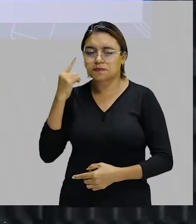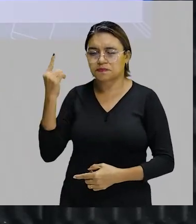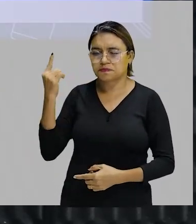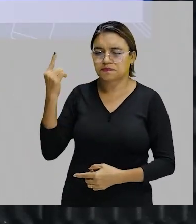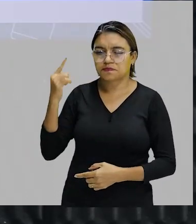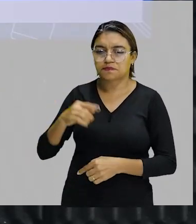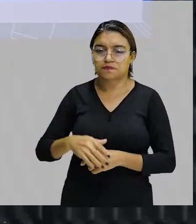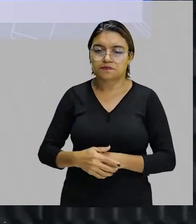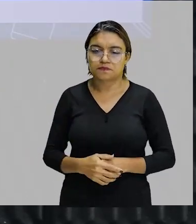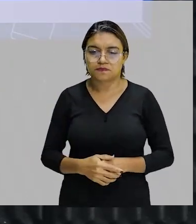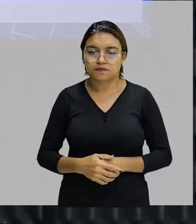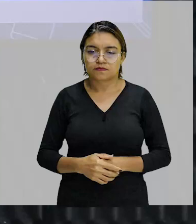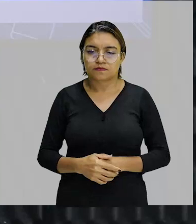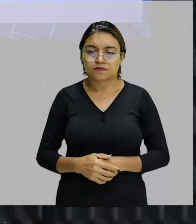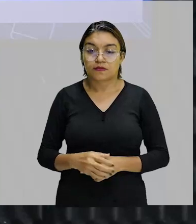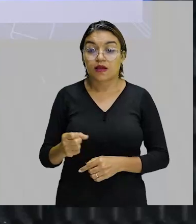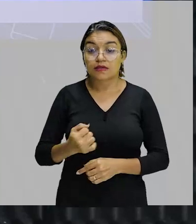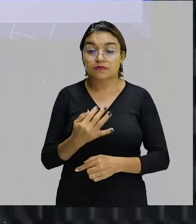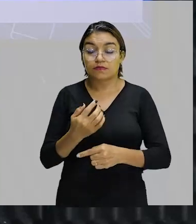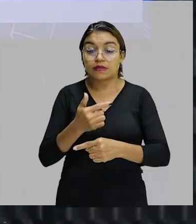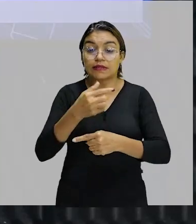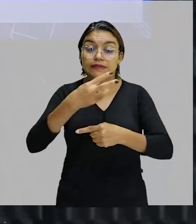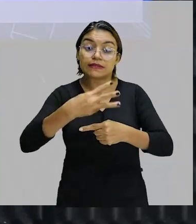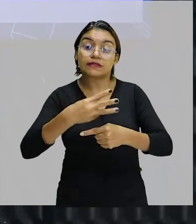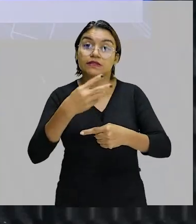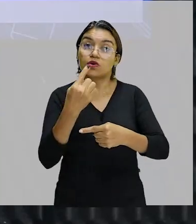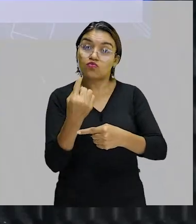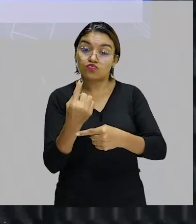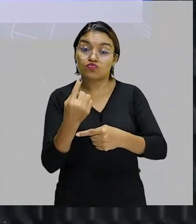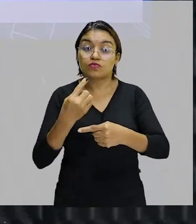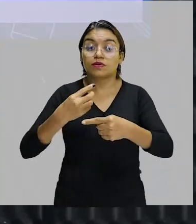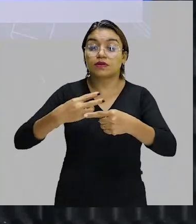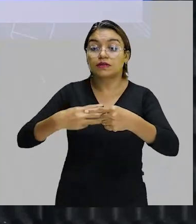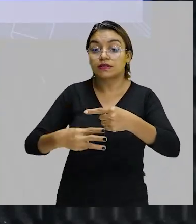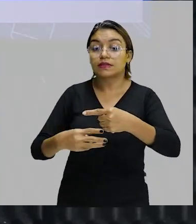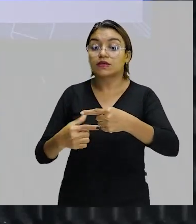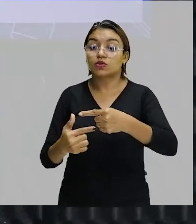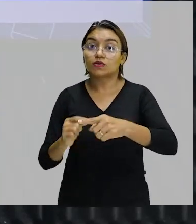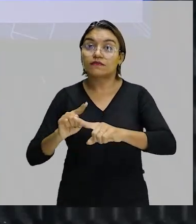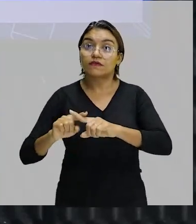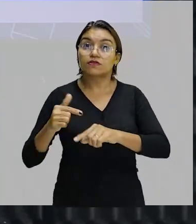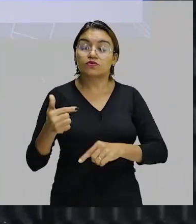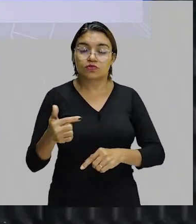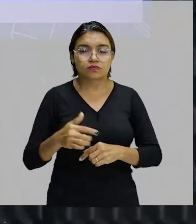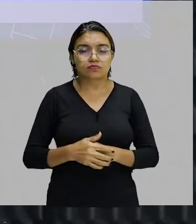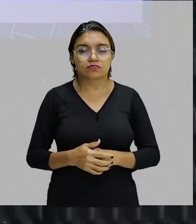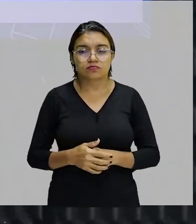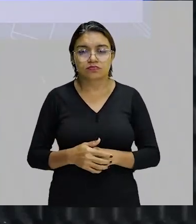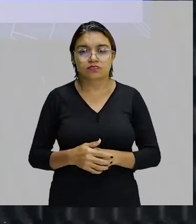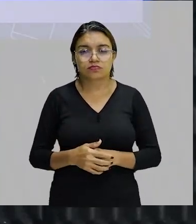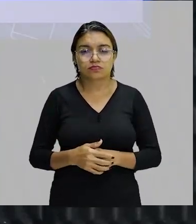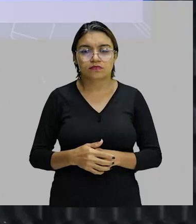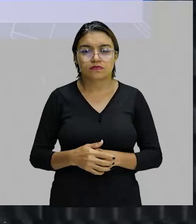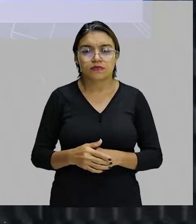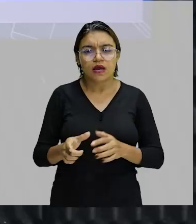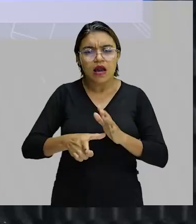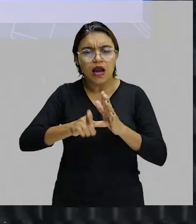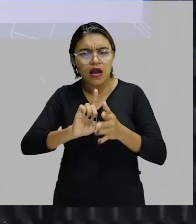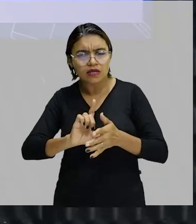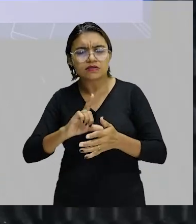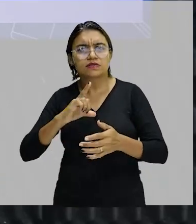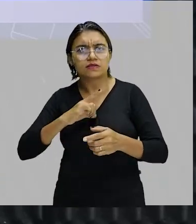resultado é 31/32. Renata, lá no denominador tinha meio. Por que que agora tu está multiplicando por